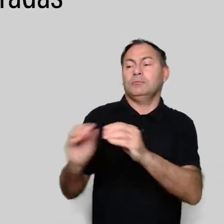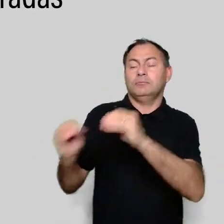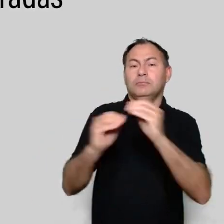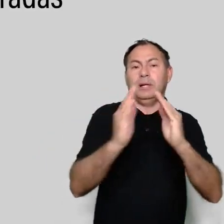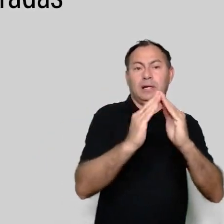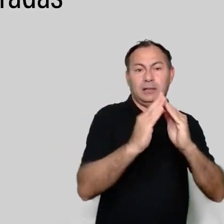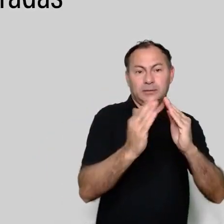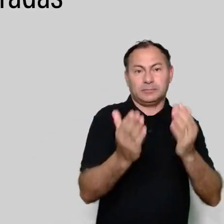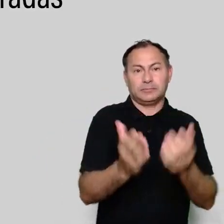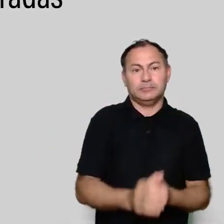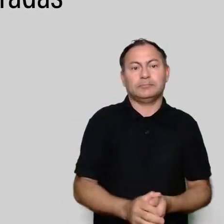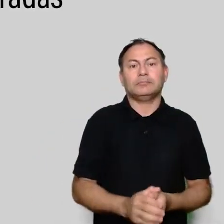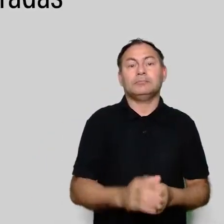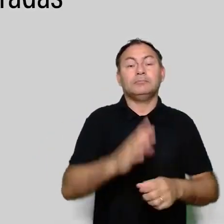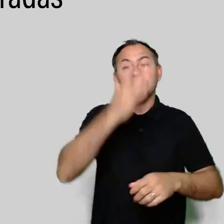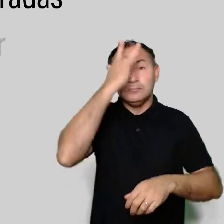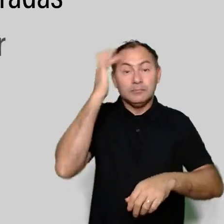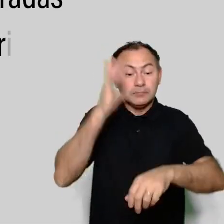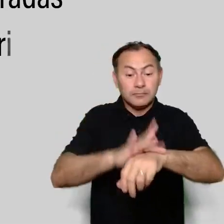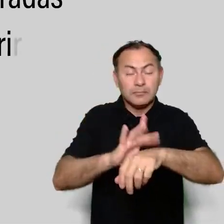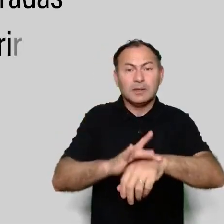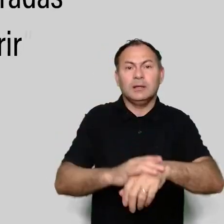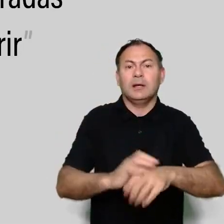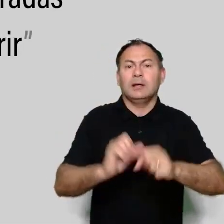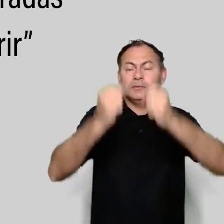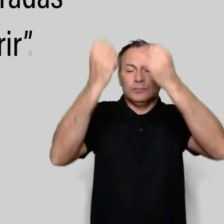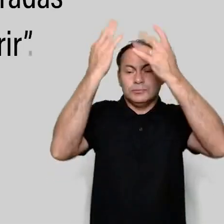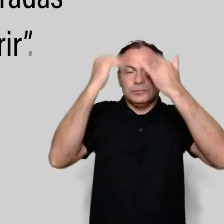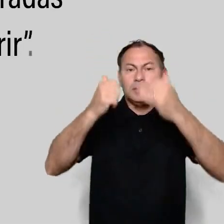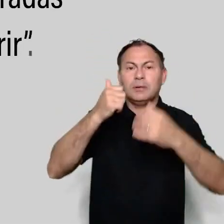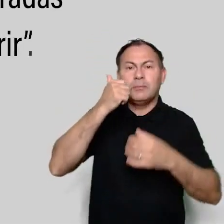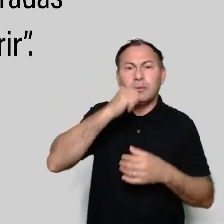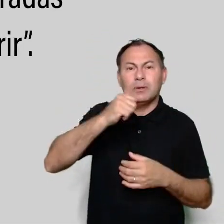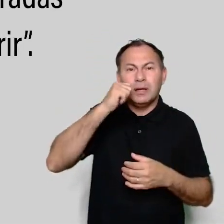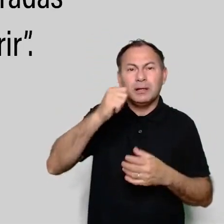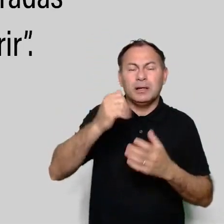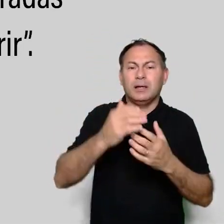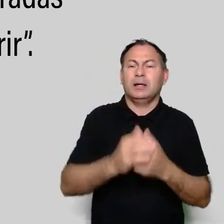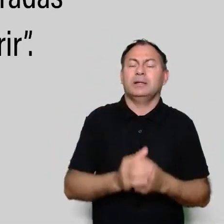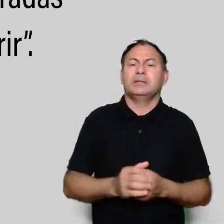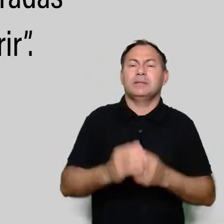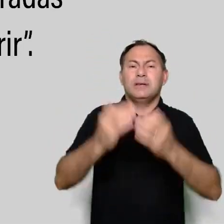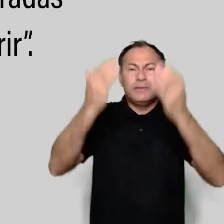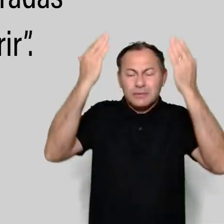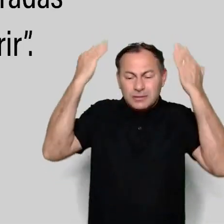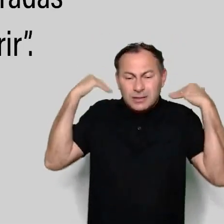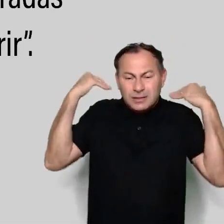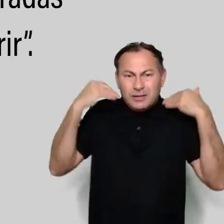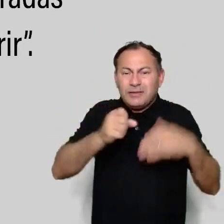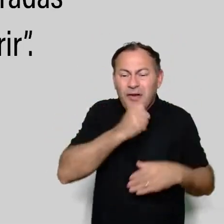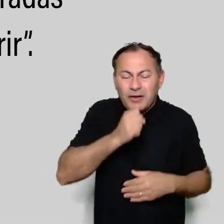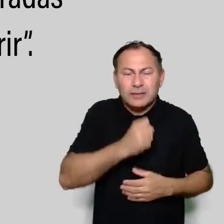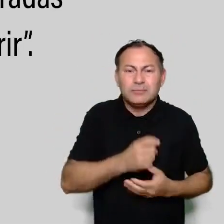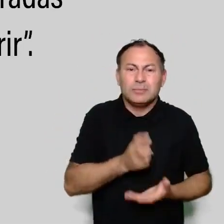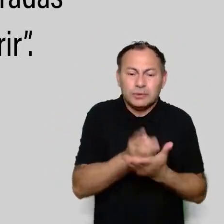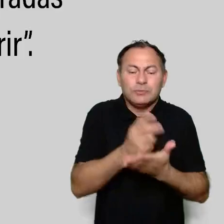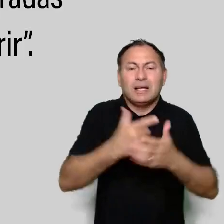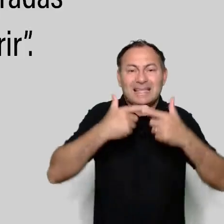para casa, nos doentes, nas consagradas idosas que continuam a sorrir.